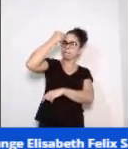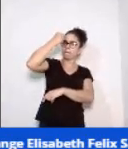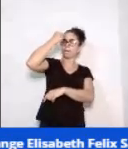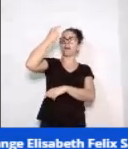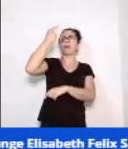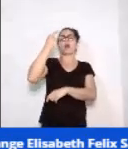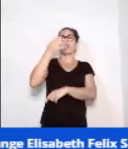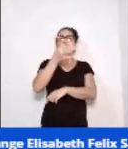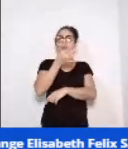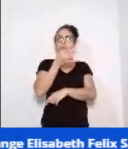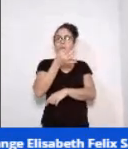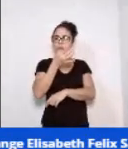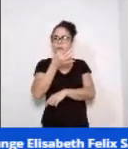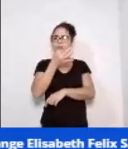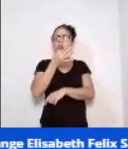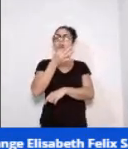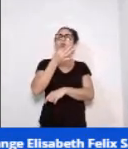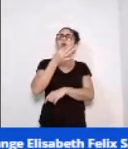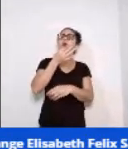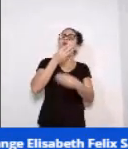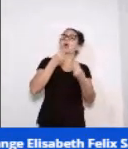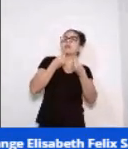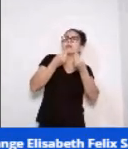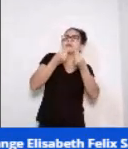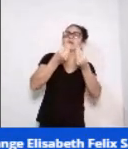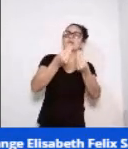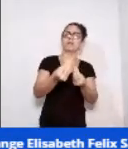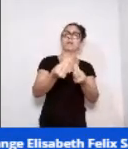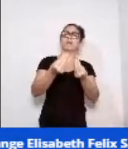e até mesmo proporcionar e estar relacionando.